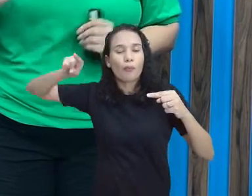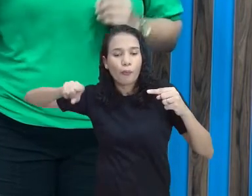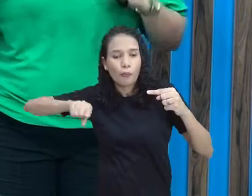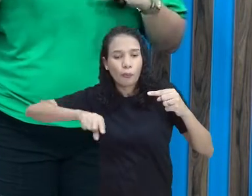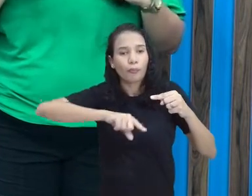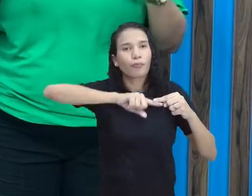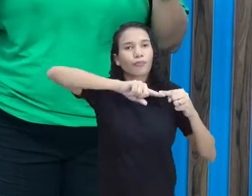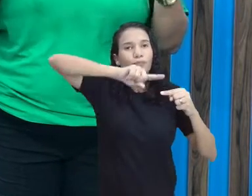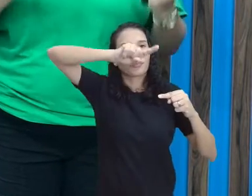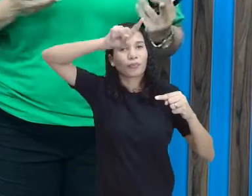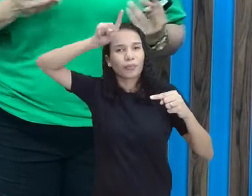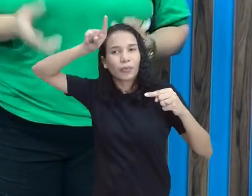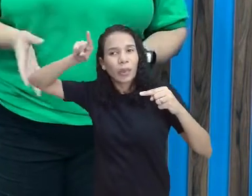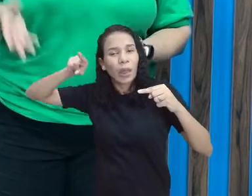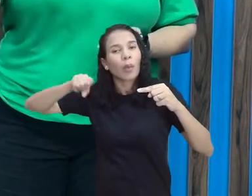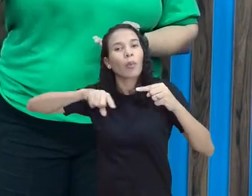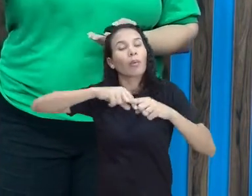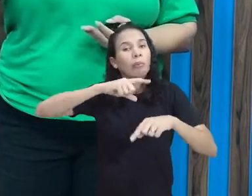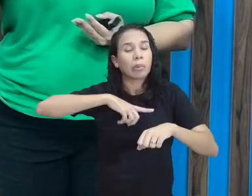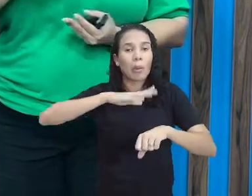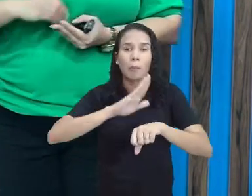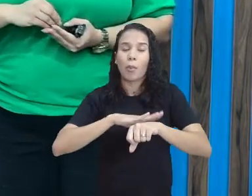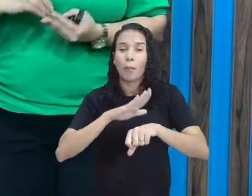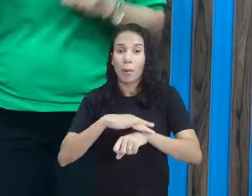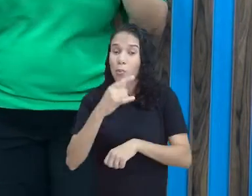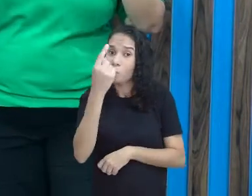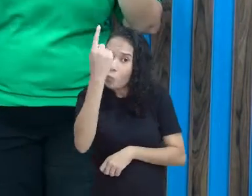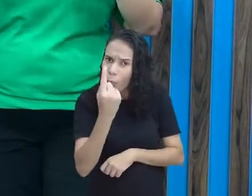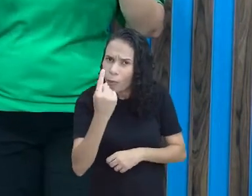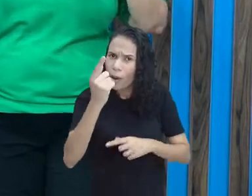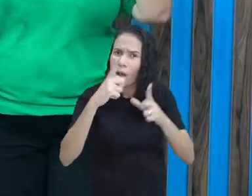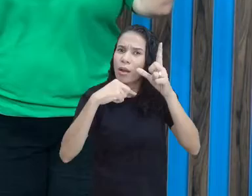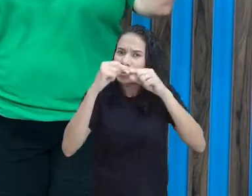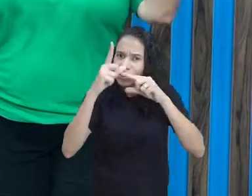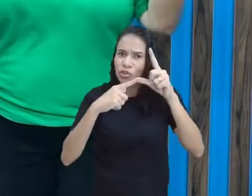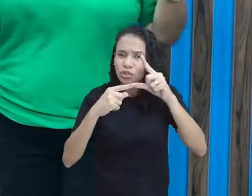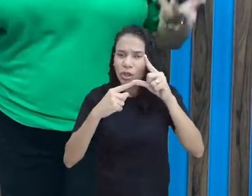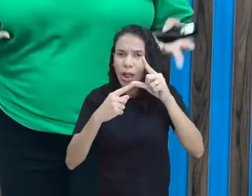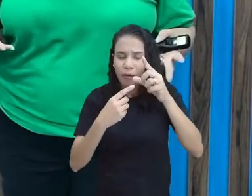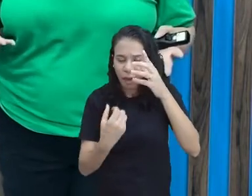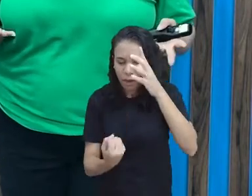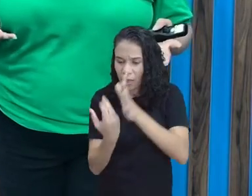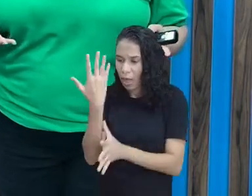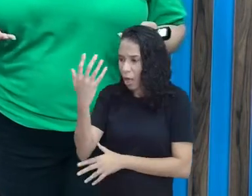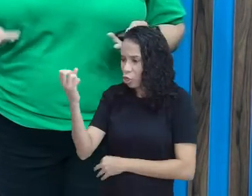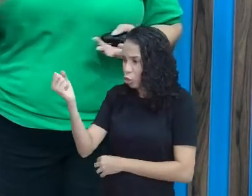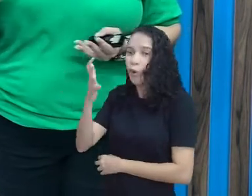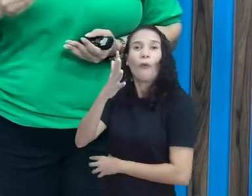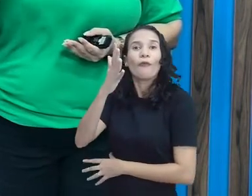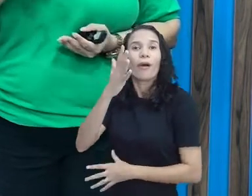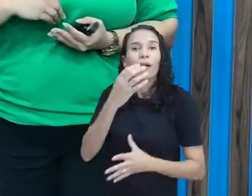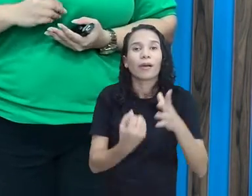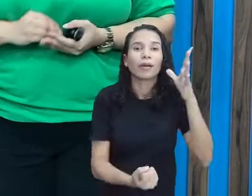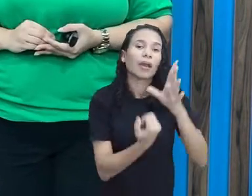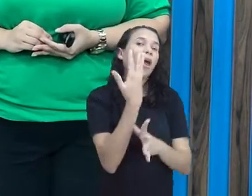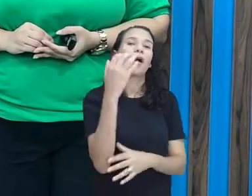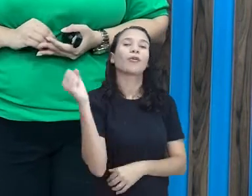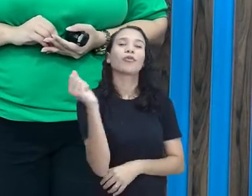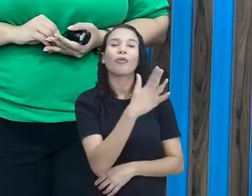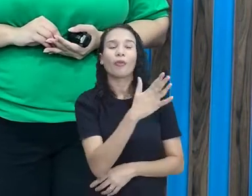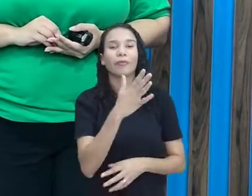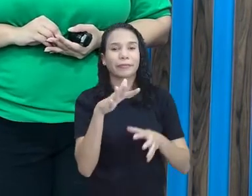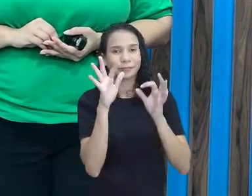certo? Chega em um momento que uma estrela, ela vai dar vida a novas estrelas a partir da morte